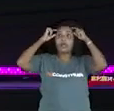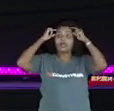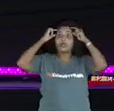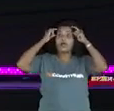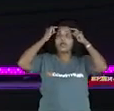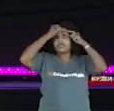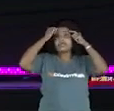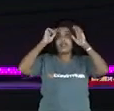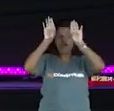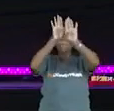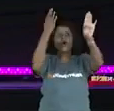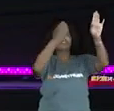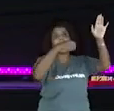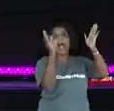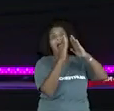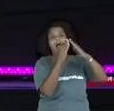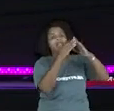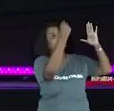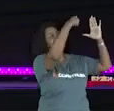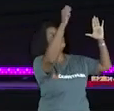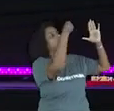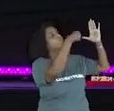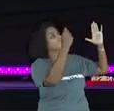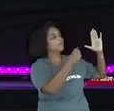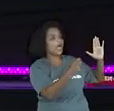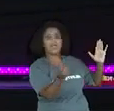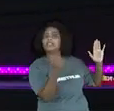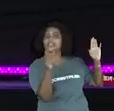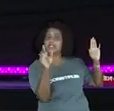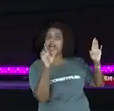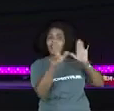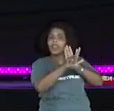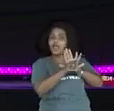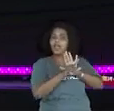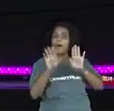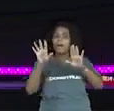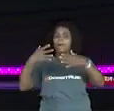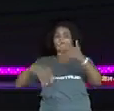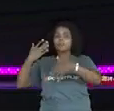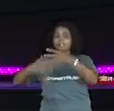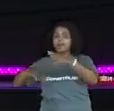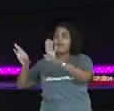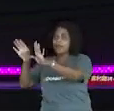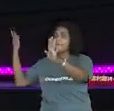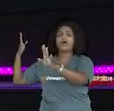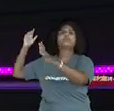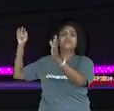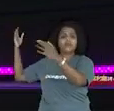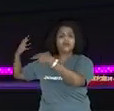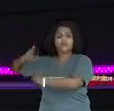inscreva-se nos batentes das portas de sua casa e em seus portões ou seja bota no batente da porta